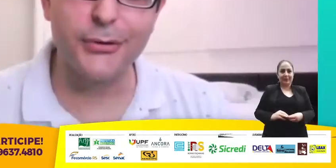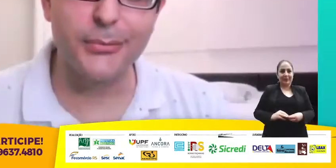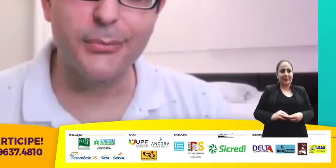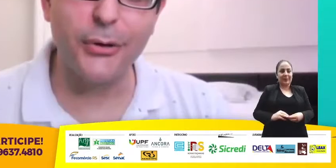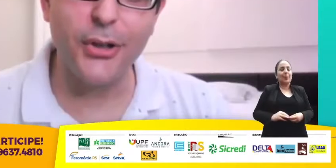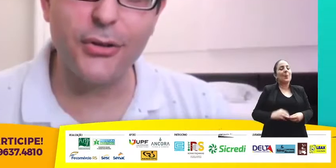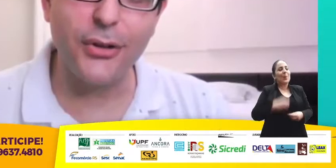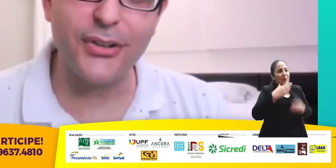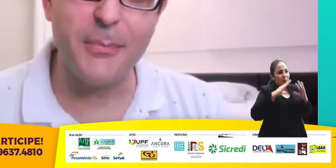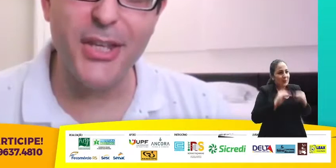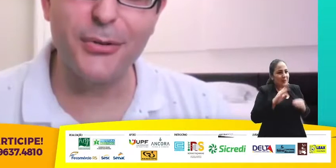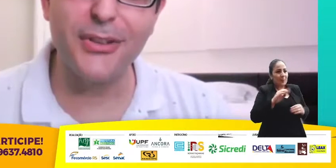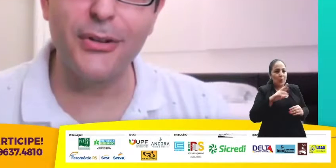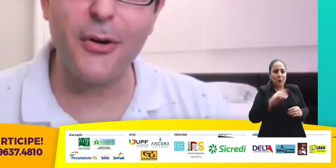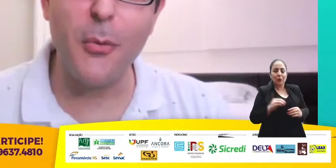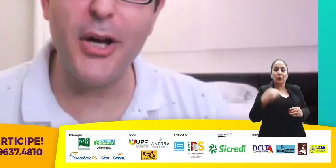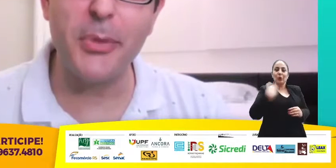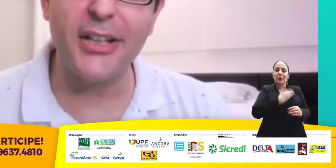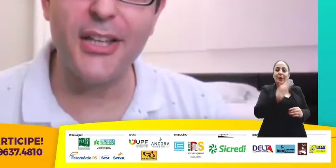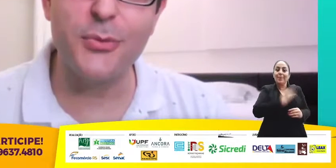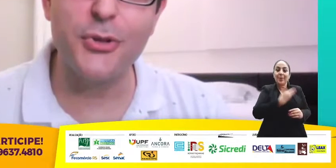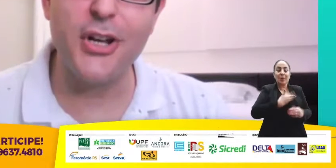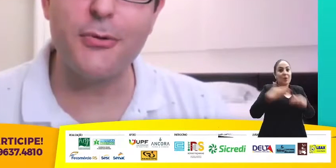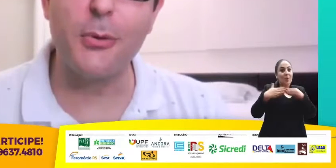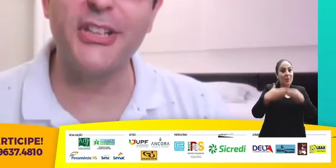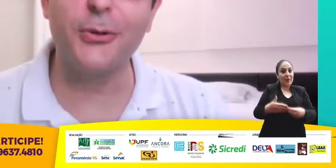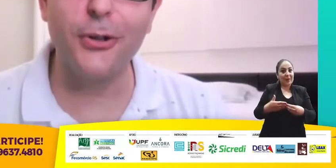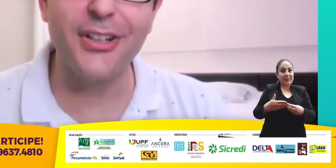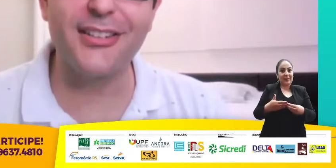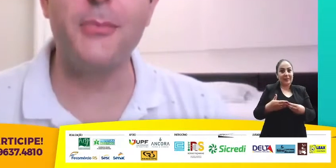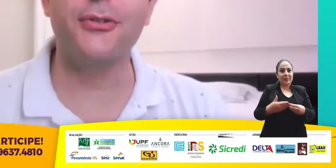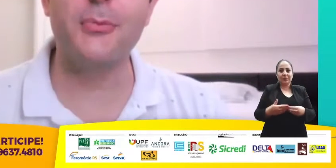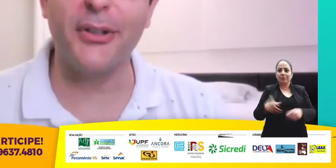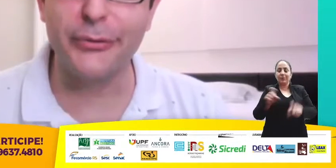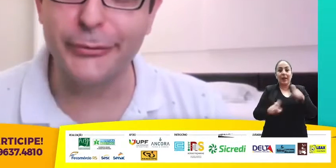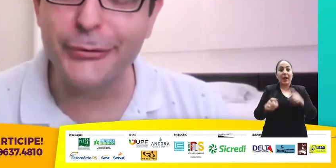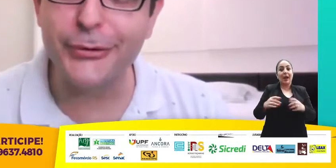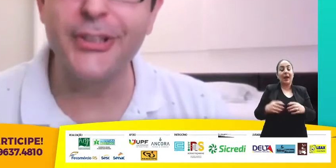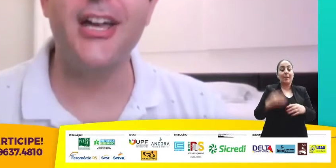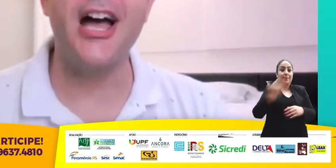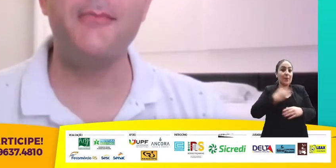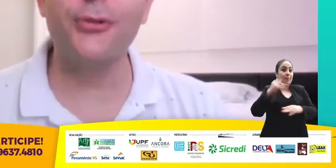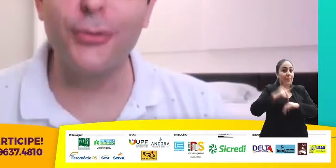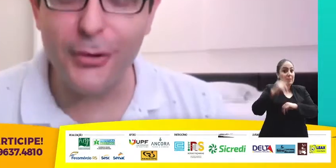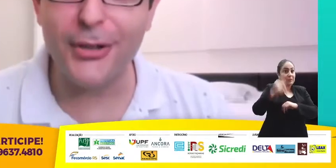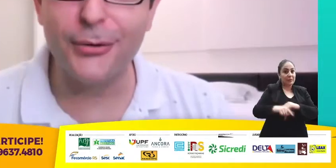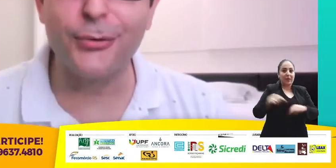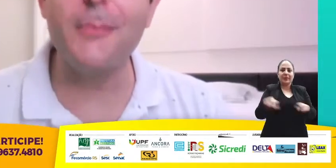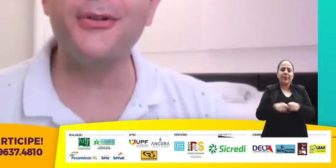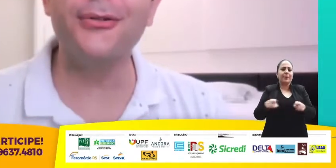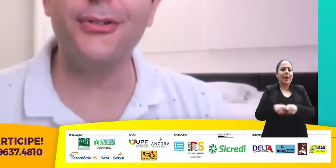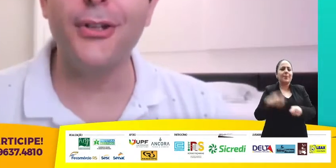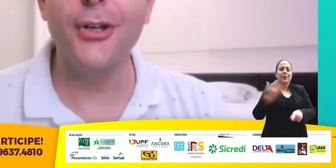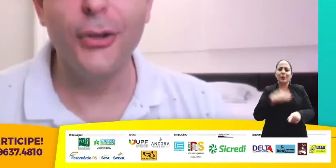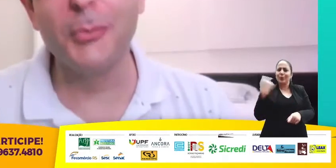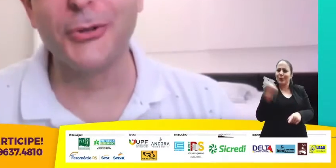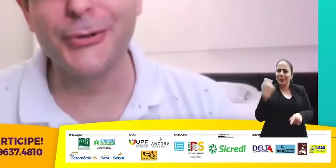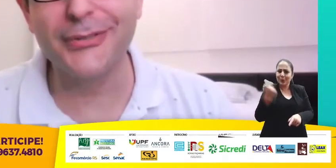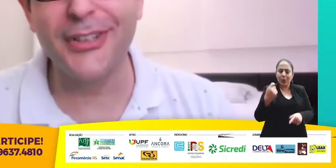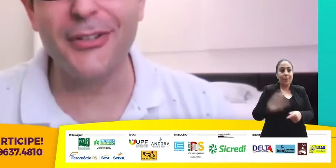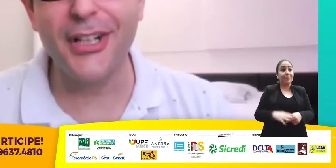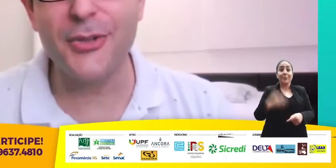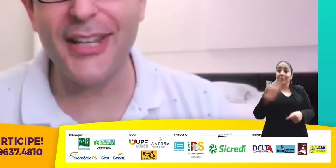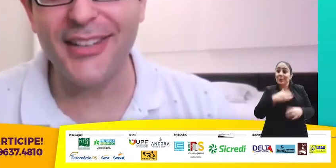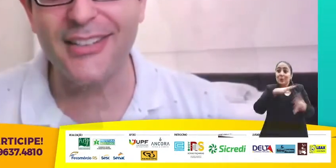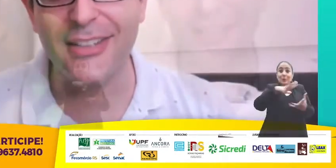noite, Bruno. Boa noite aos nossos amigos que nos acompanham pela rede mundial de computadores, amigos de Passo Fundo, amigos do Rio Grande do Sul, amigos do